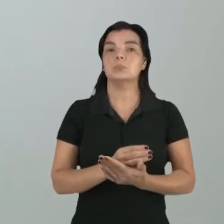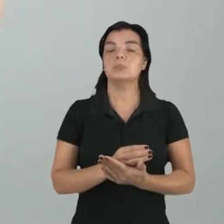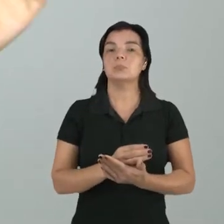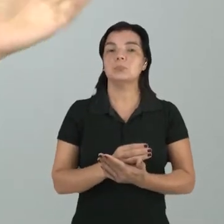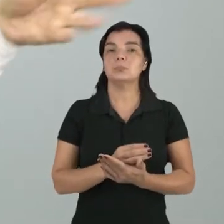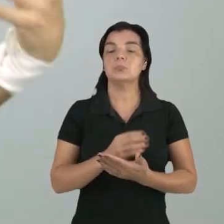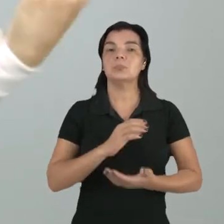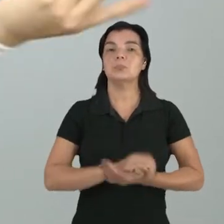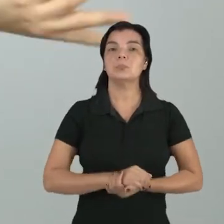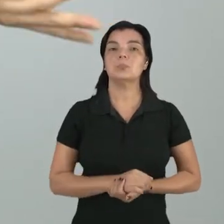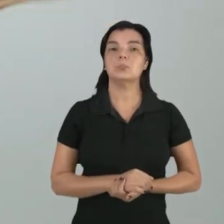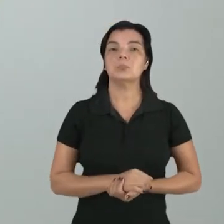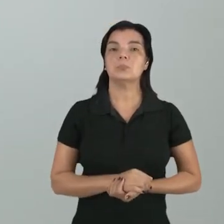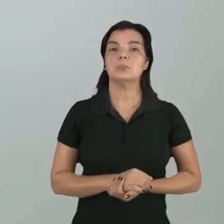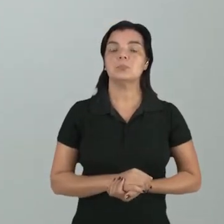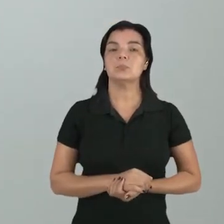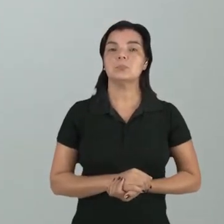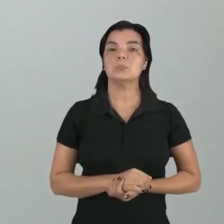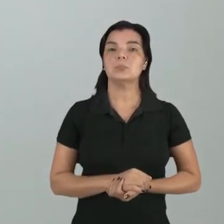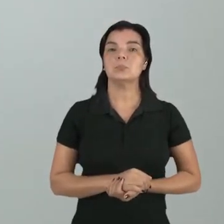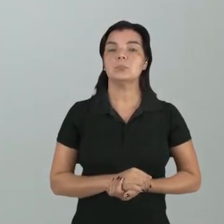no